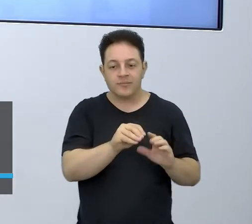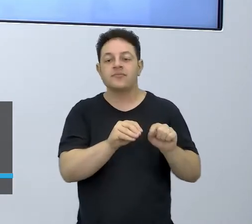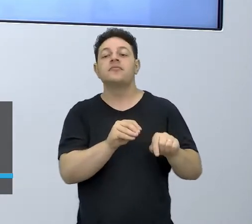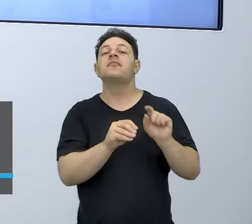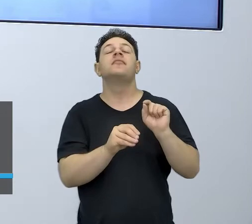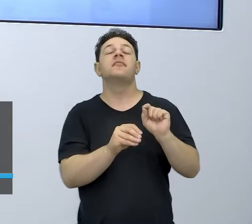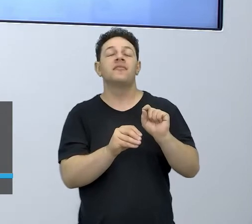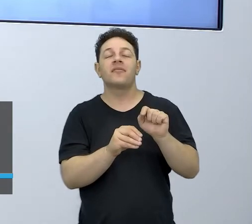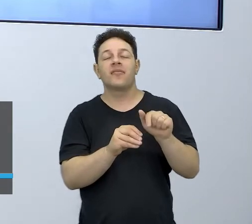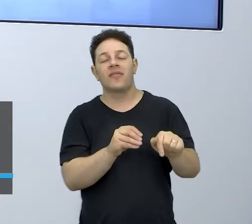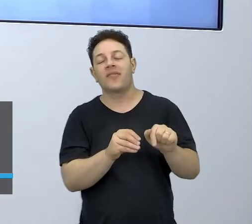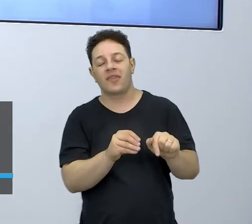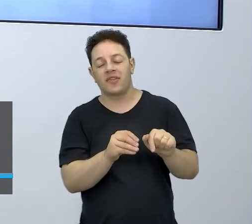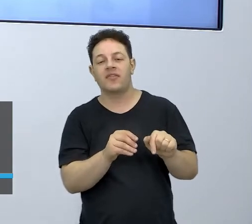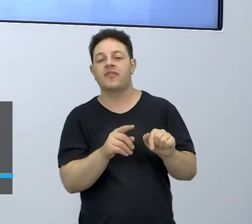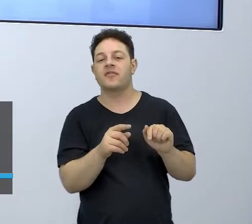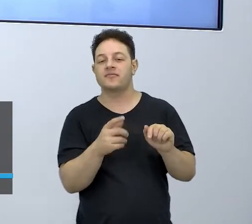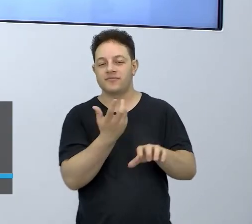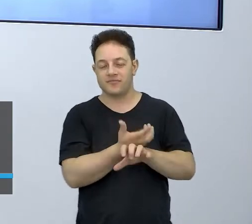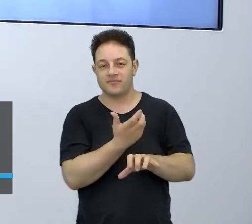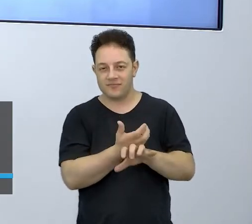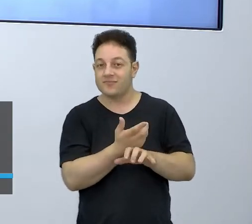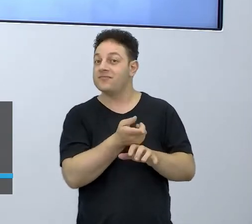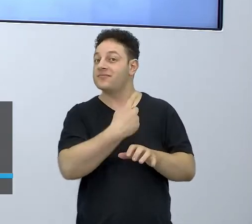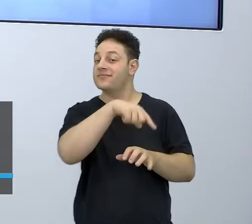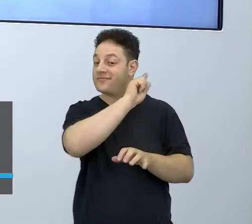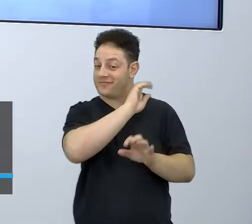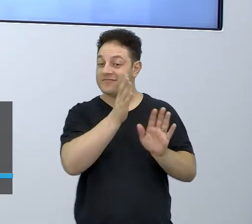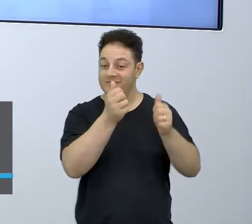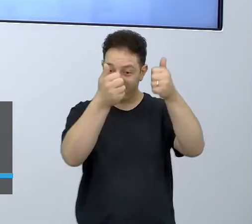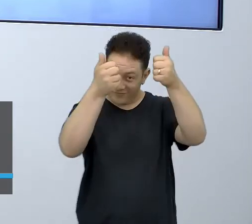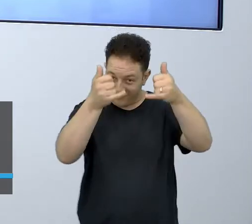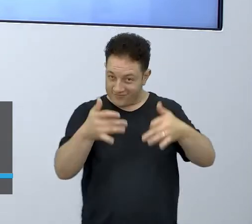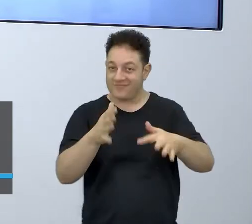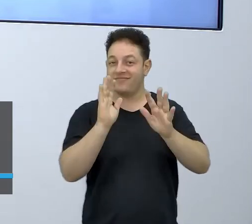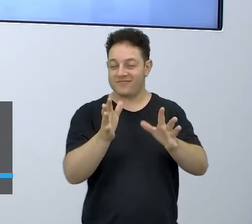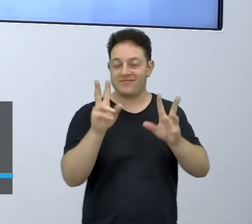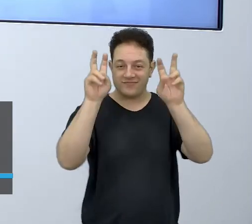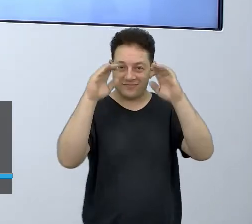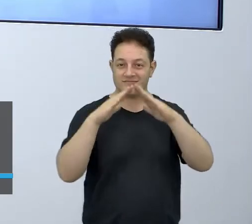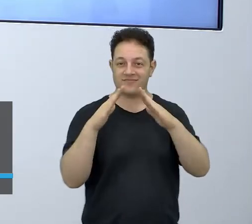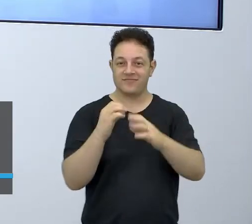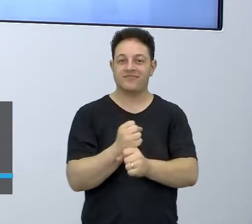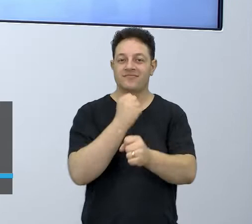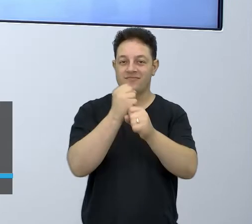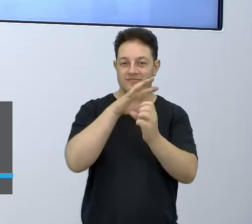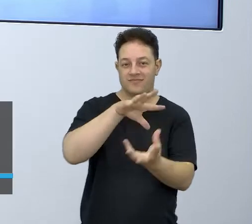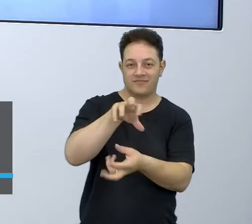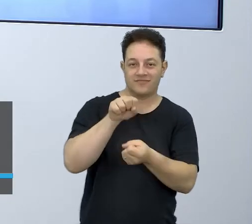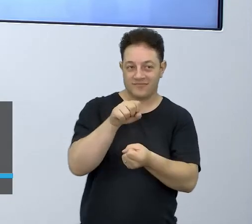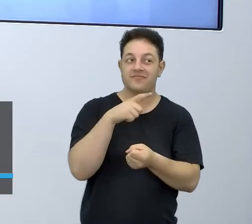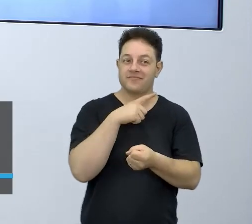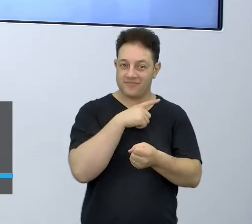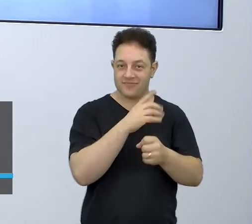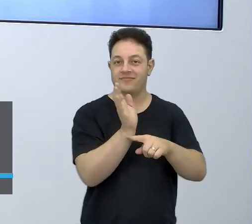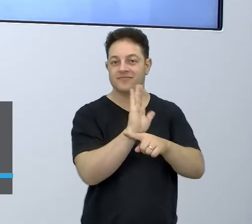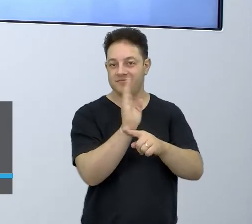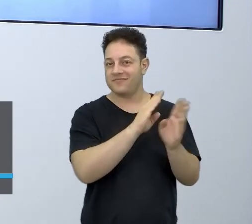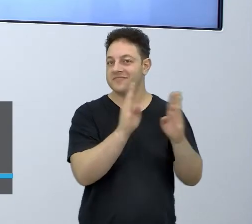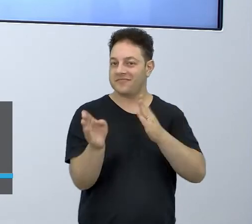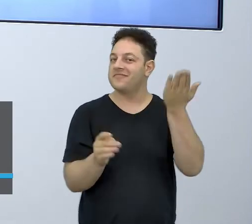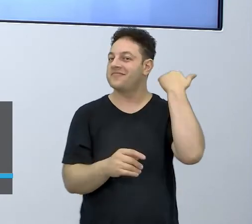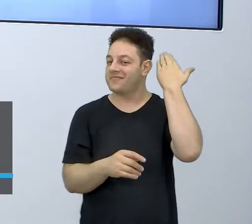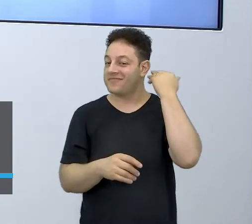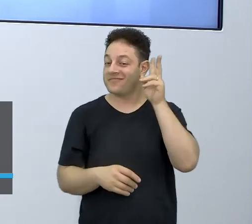uma dos componentes aí que estão juntos conosco aí na construção sustentável. Que será